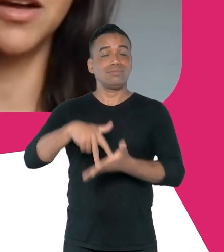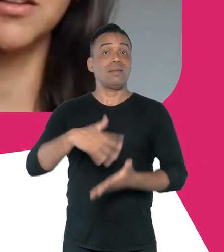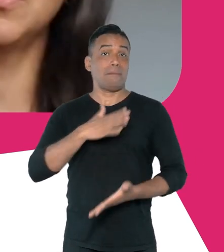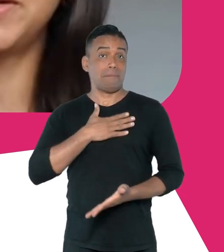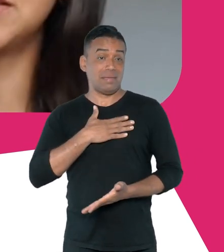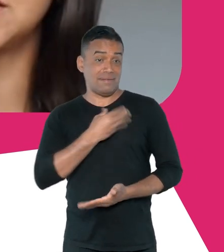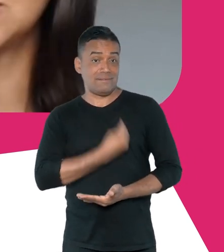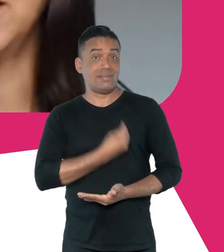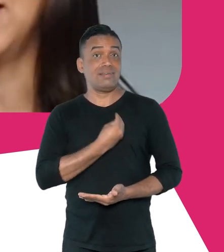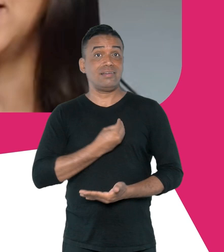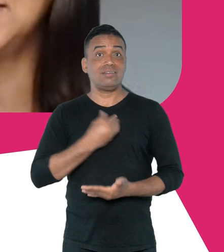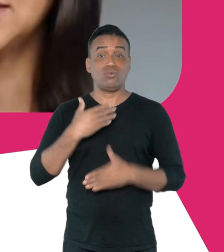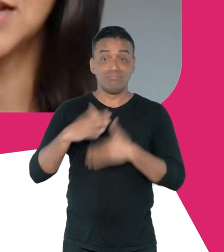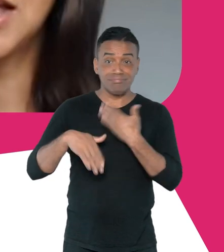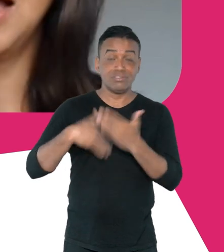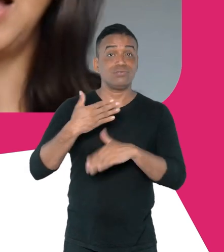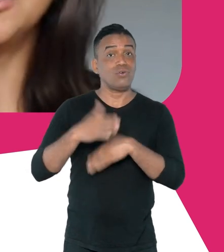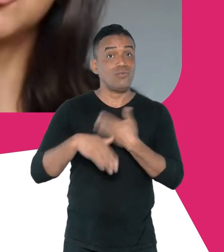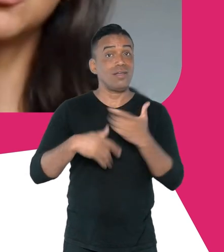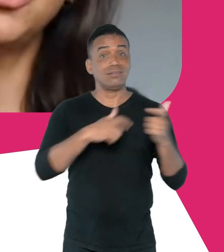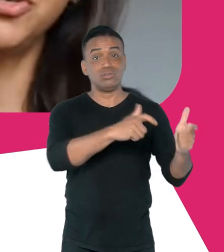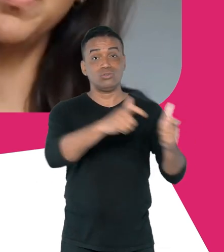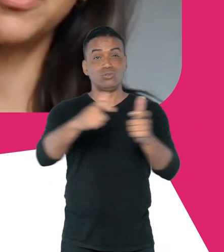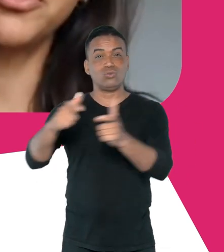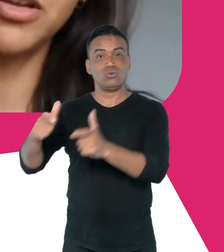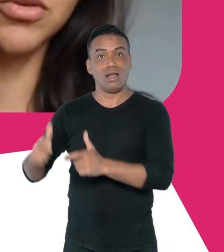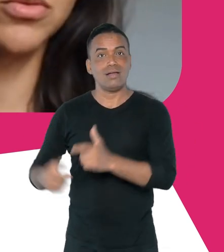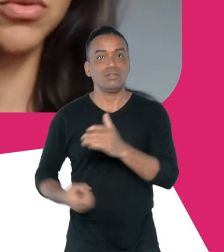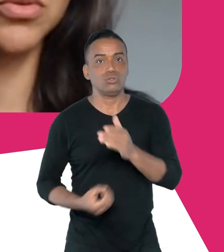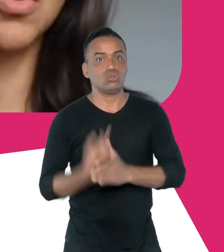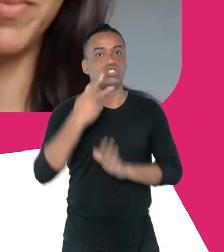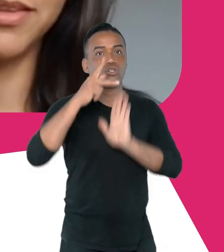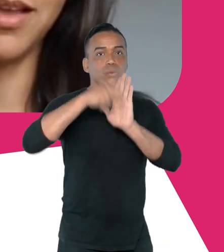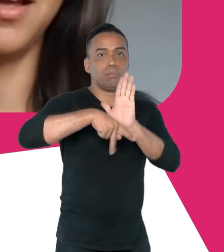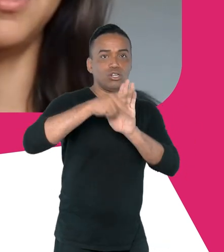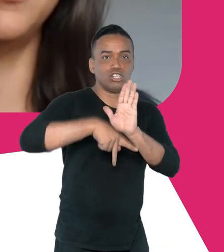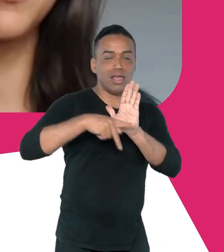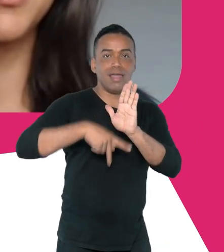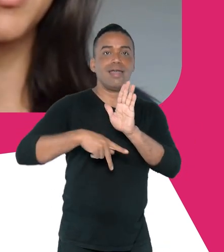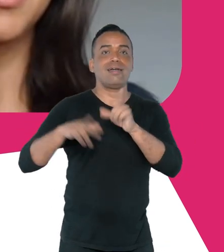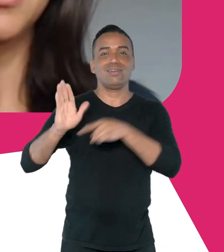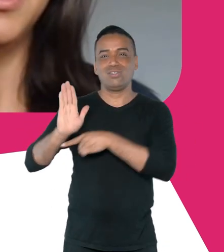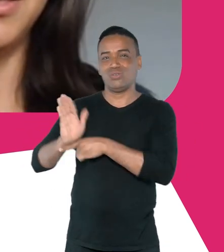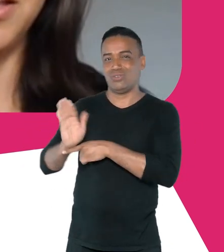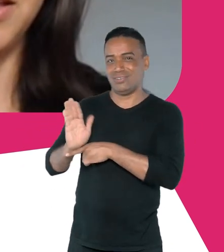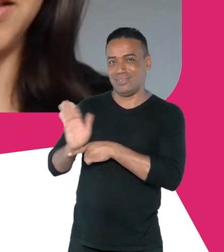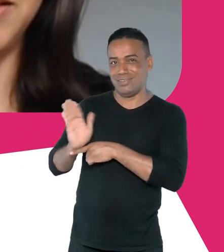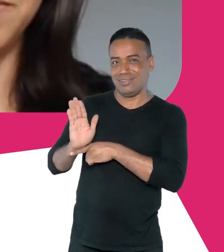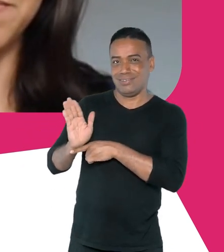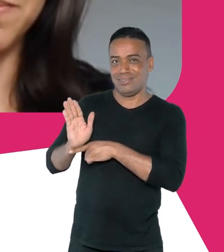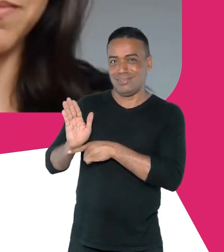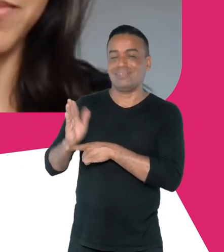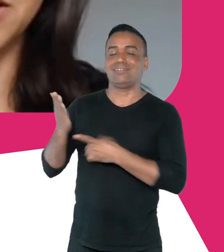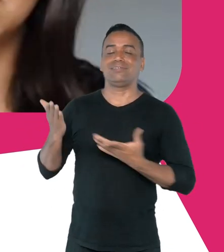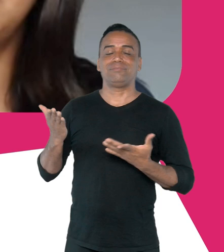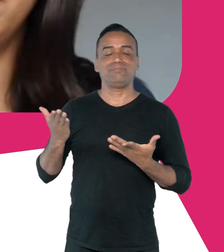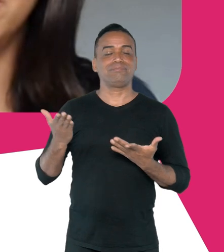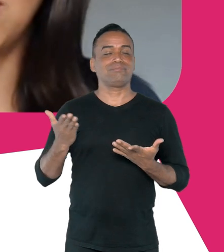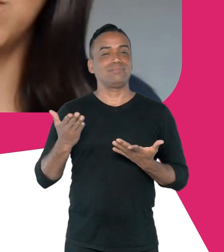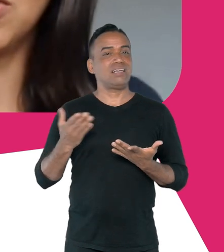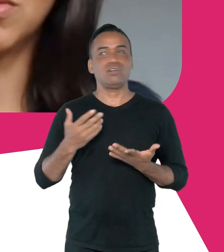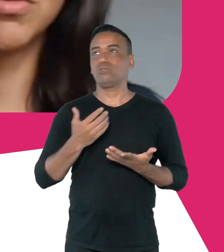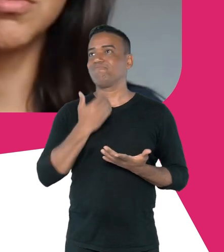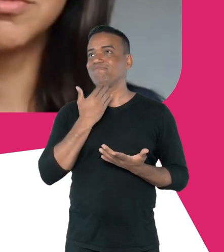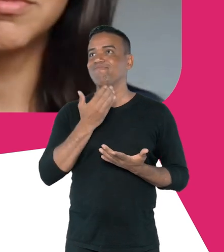foi caminhando para esses lugares. Aí surgiu o projeto do documentário e eu não